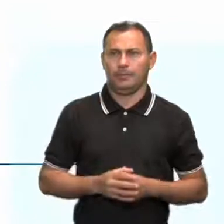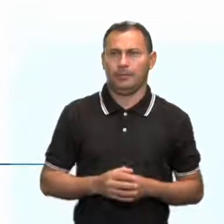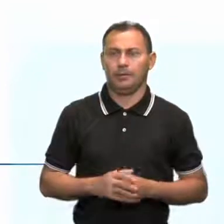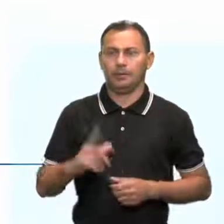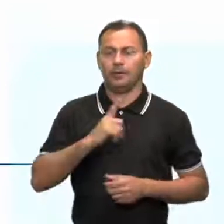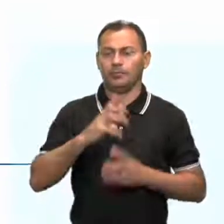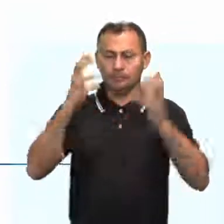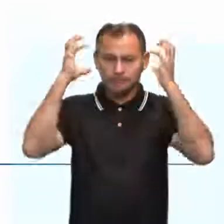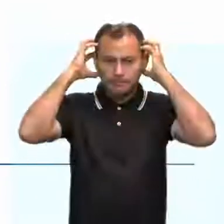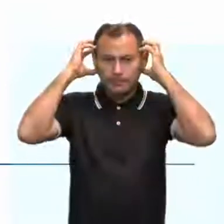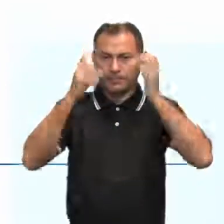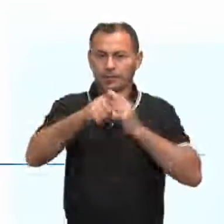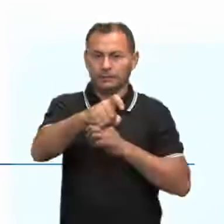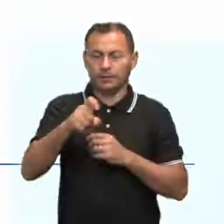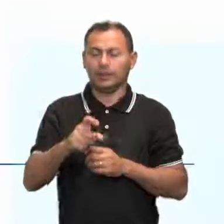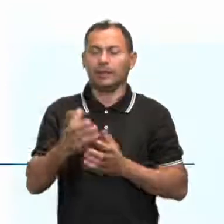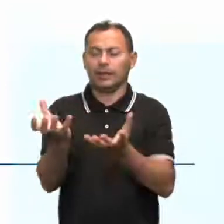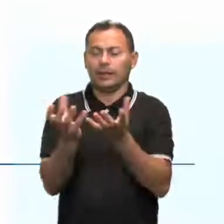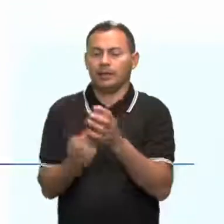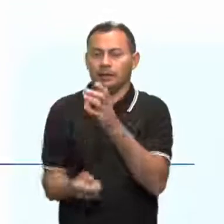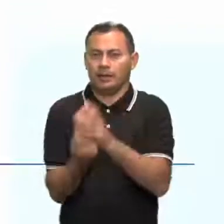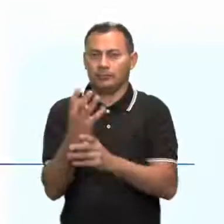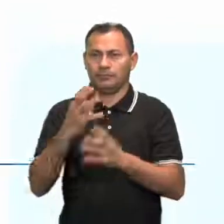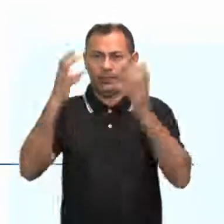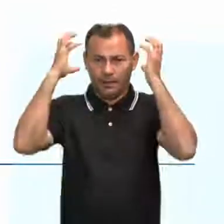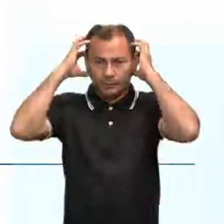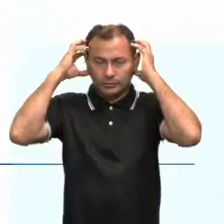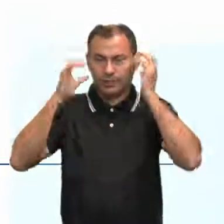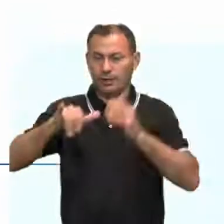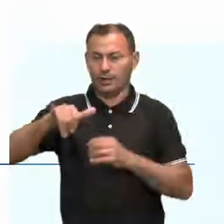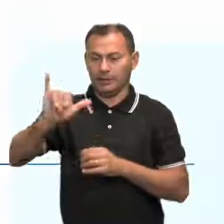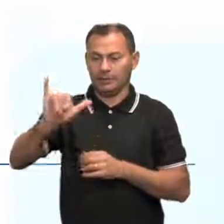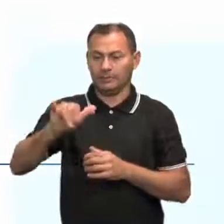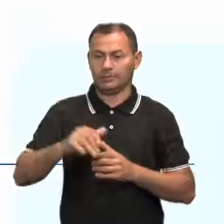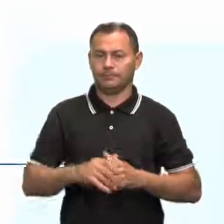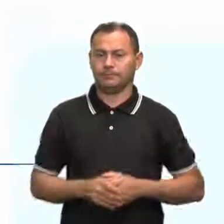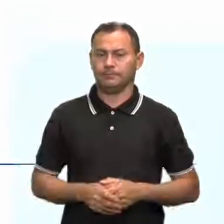Ele já tem uma rádio X, ele quer criar a rádio Y.